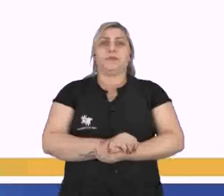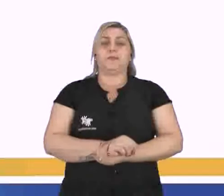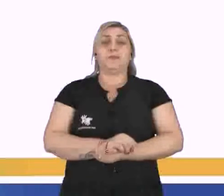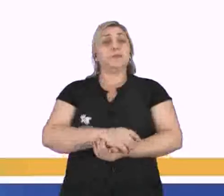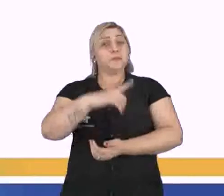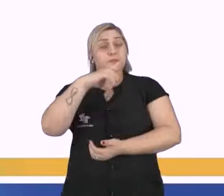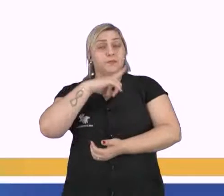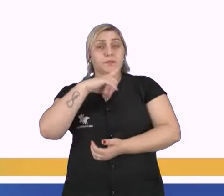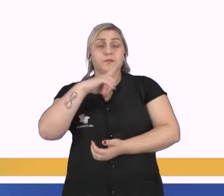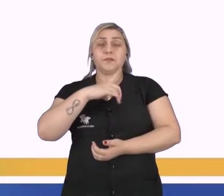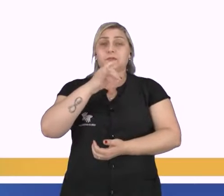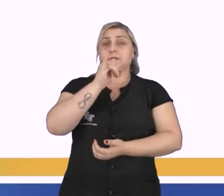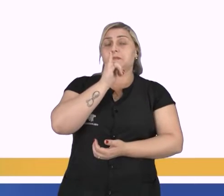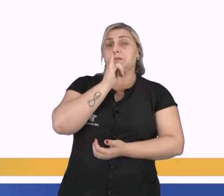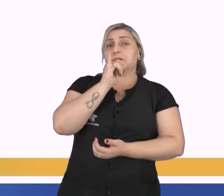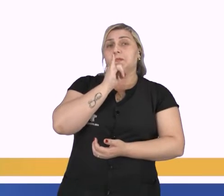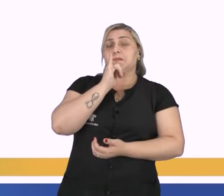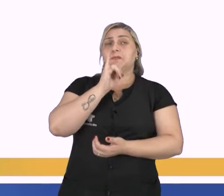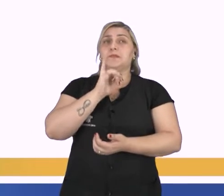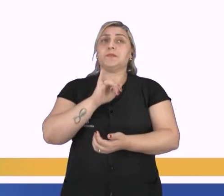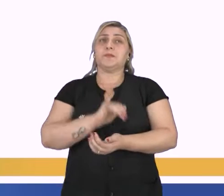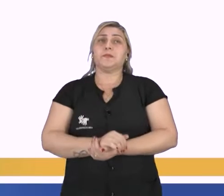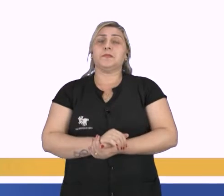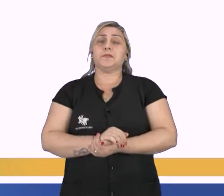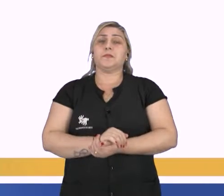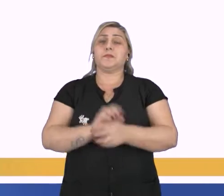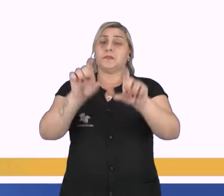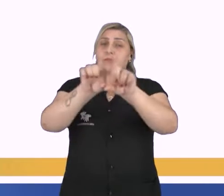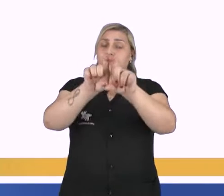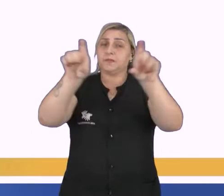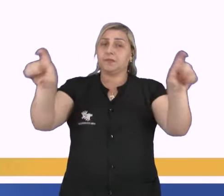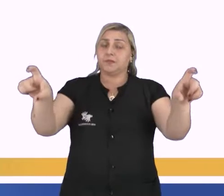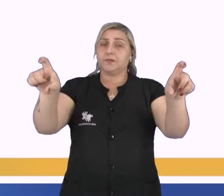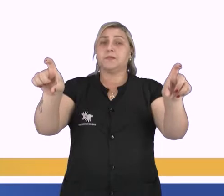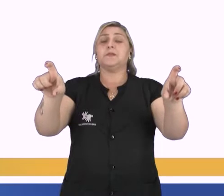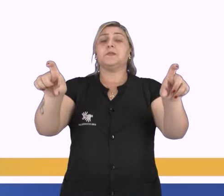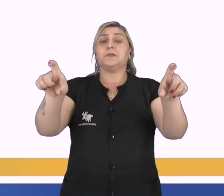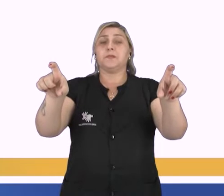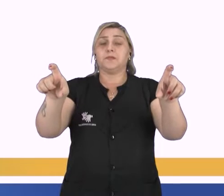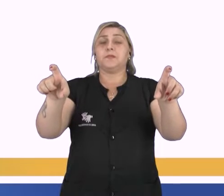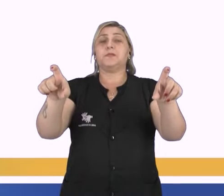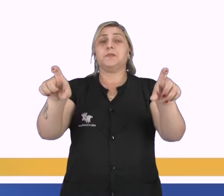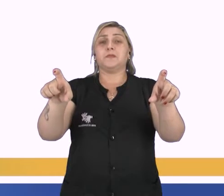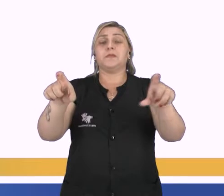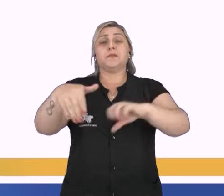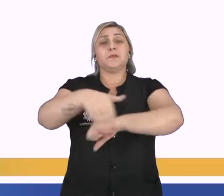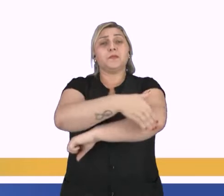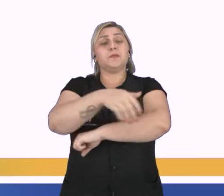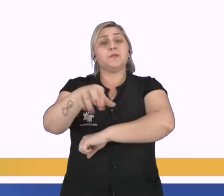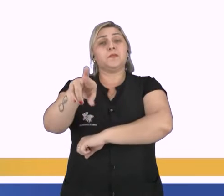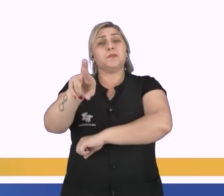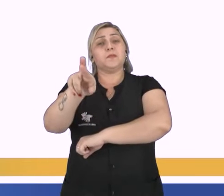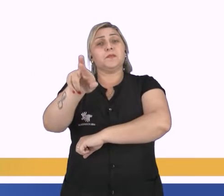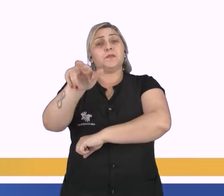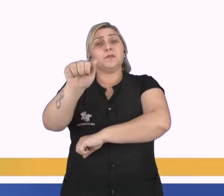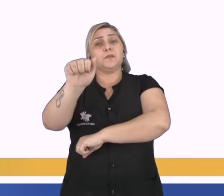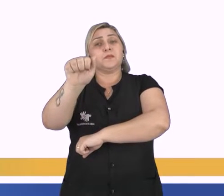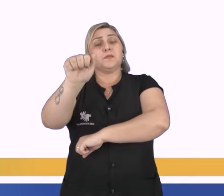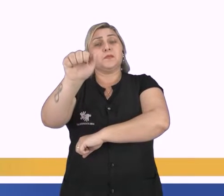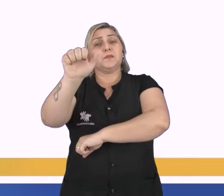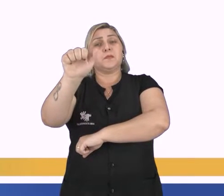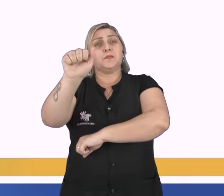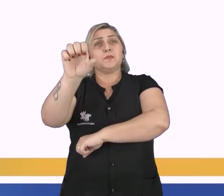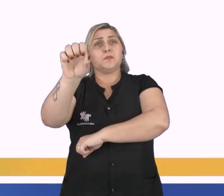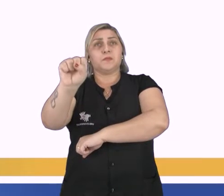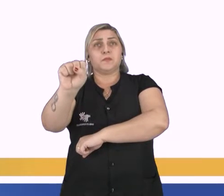Nós temos aqui um exemplo, né, de um trecho retirado de uma obra Nas Ruas do Brás, né, de